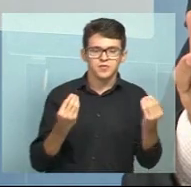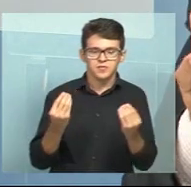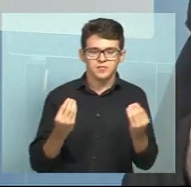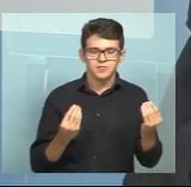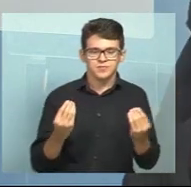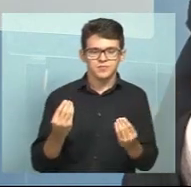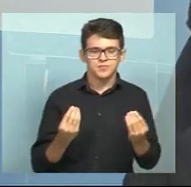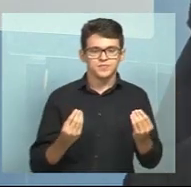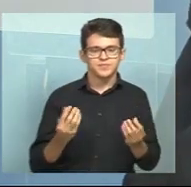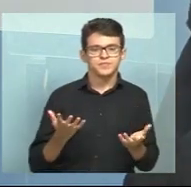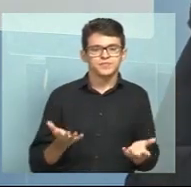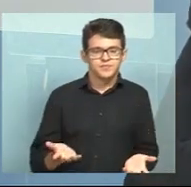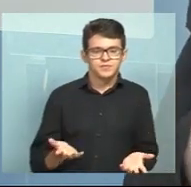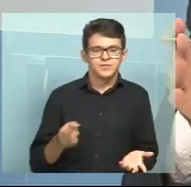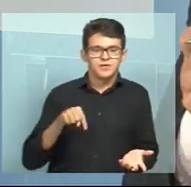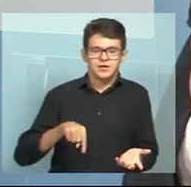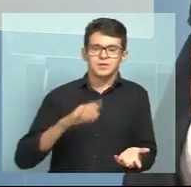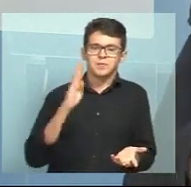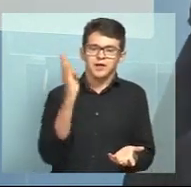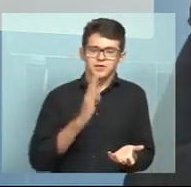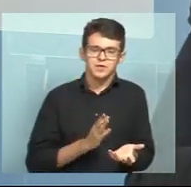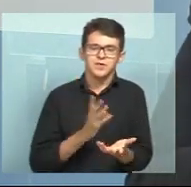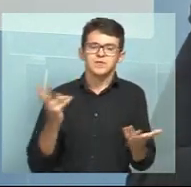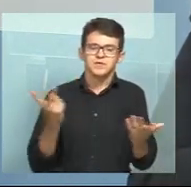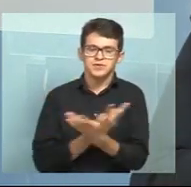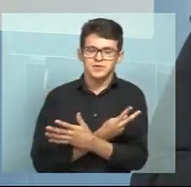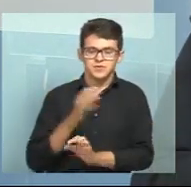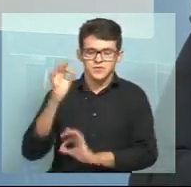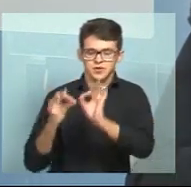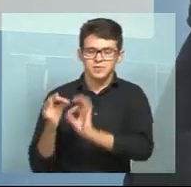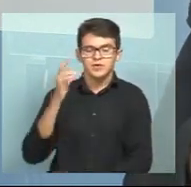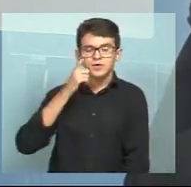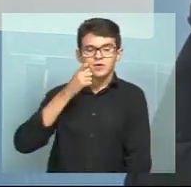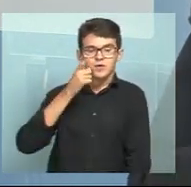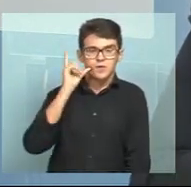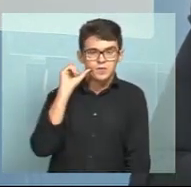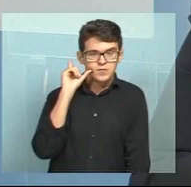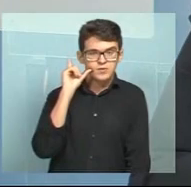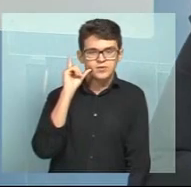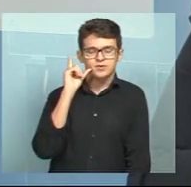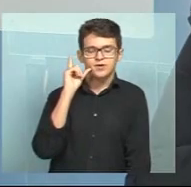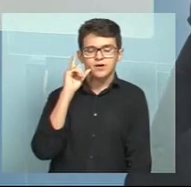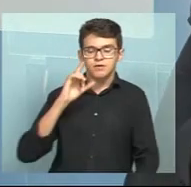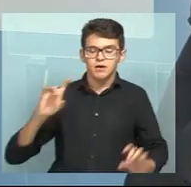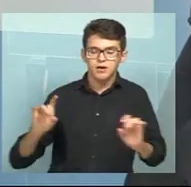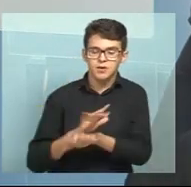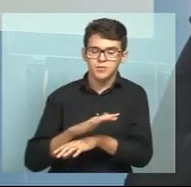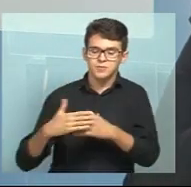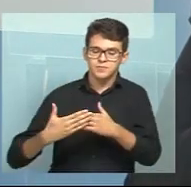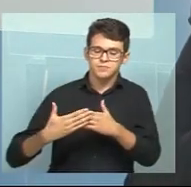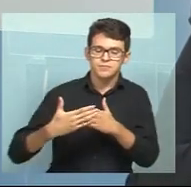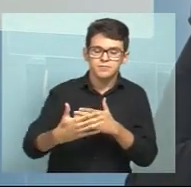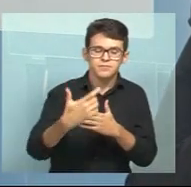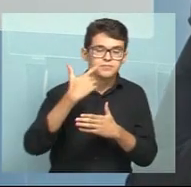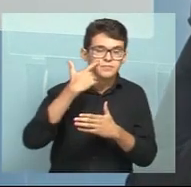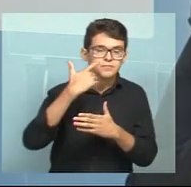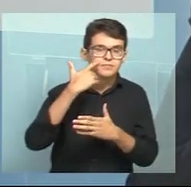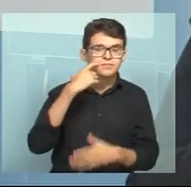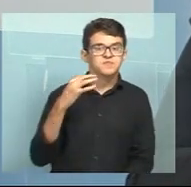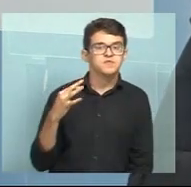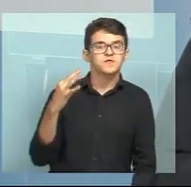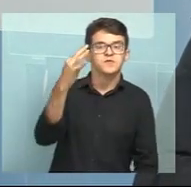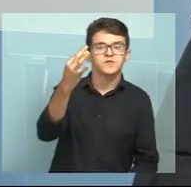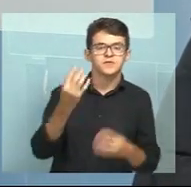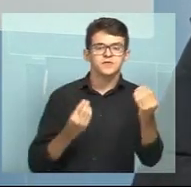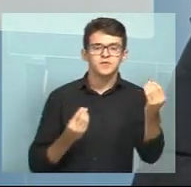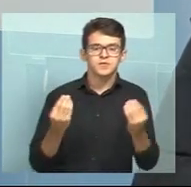que ia acabar, né? Mas não acabou, ninguém mas morreu. Para algumas pessoas acabou o sonho. Não houve morte. Não houve nada, dizia, o país é pergunta, não houve coisa nenhuma, mas